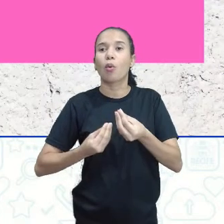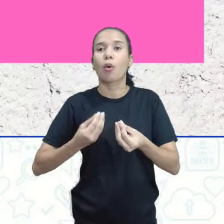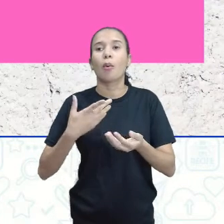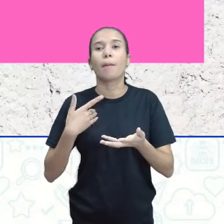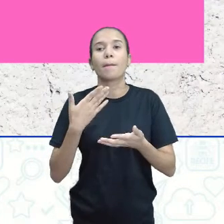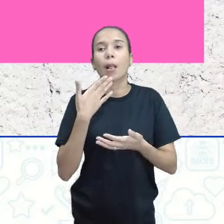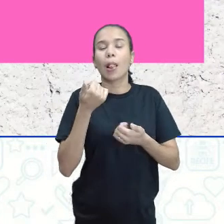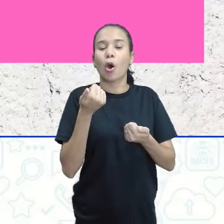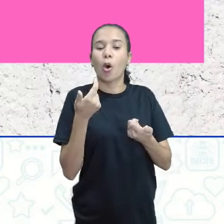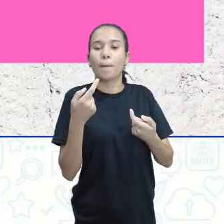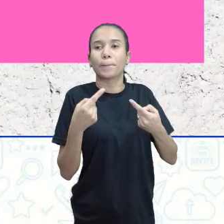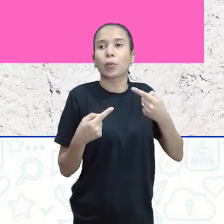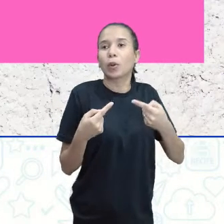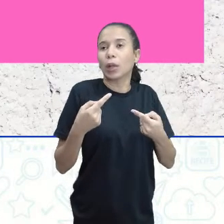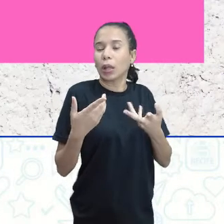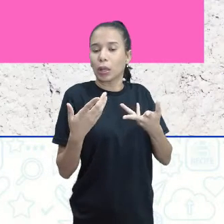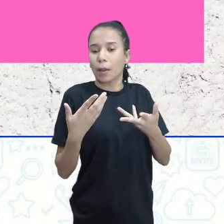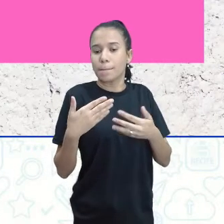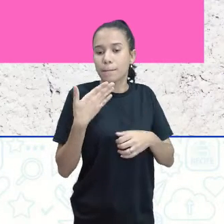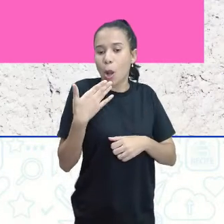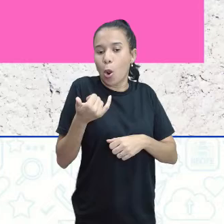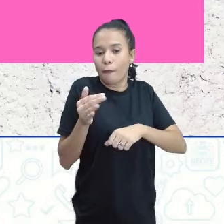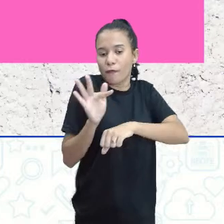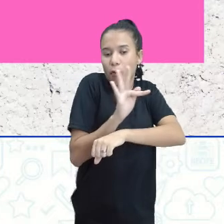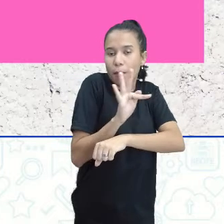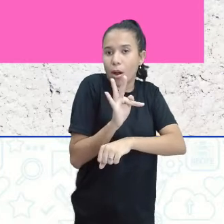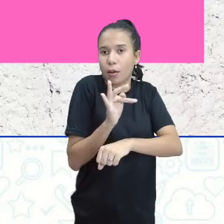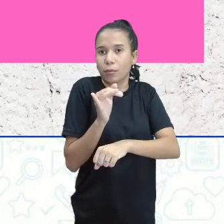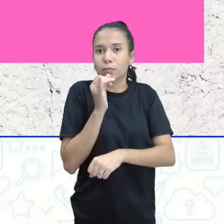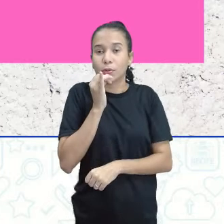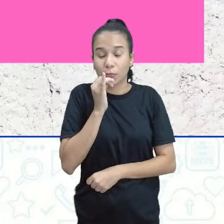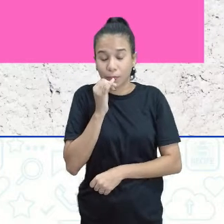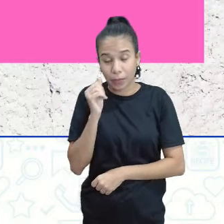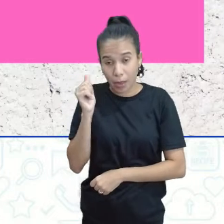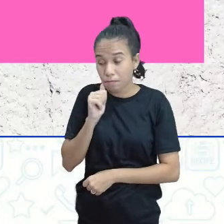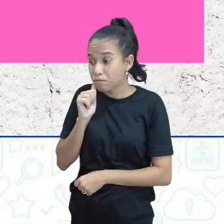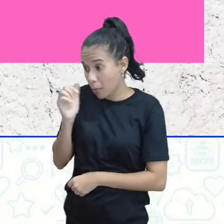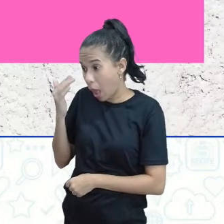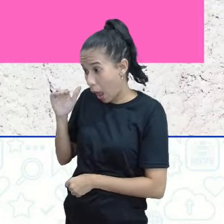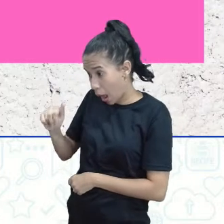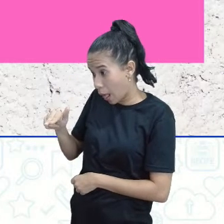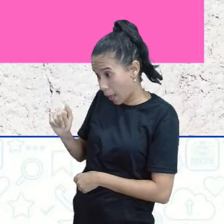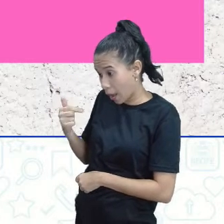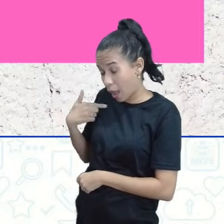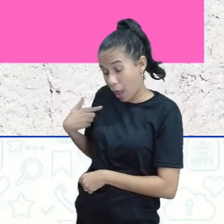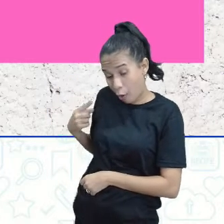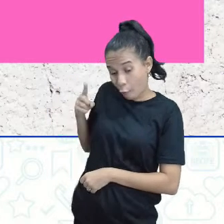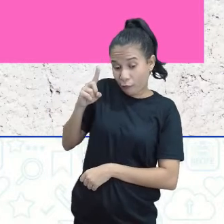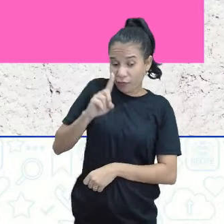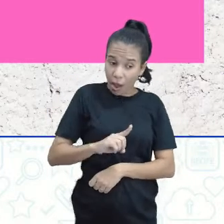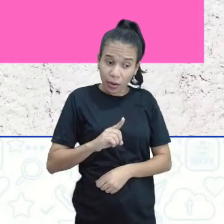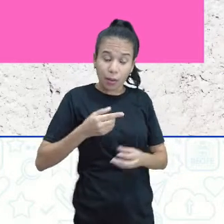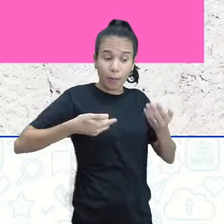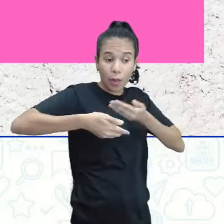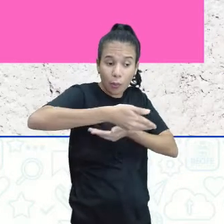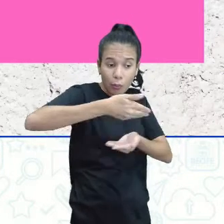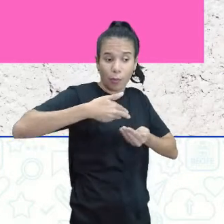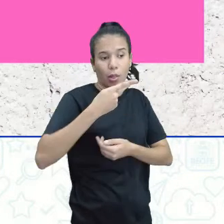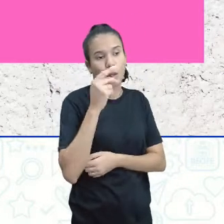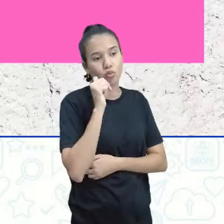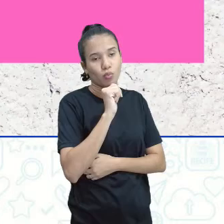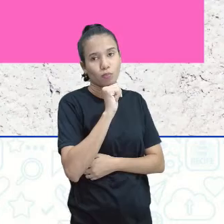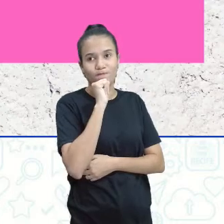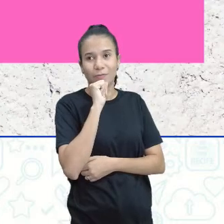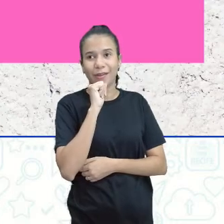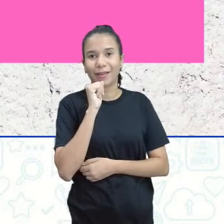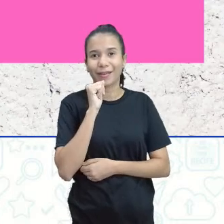polido, como forma de, quase como um pedido. Então, Ana, eu vinha exclusivamente tratar da situação da sua mãe,